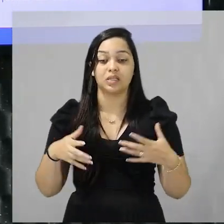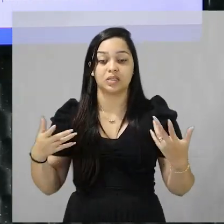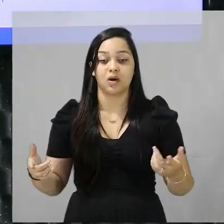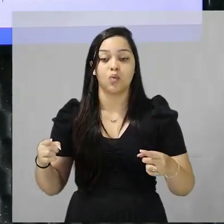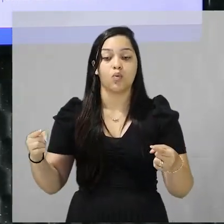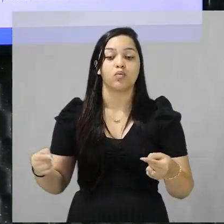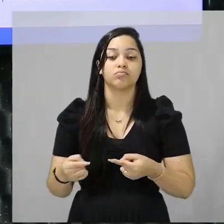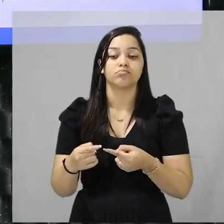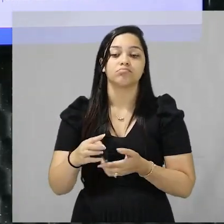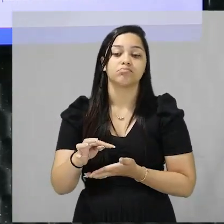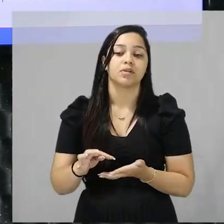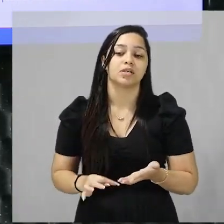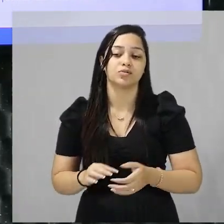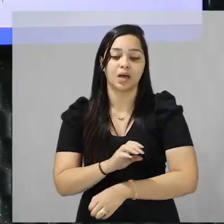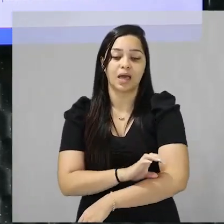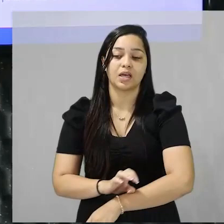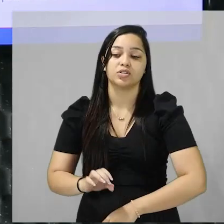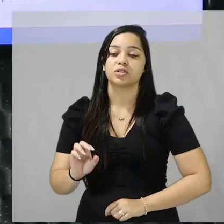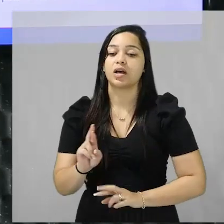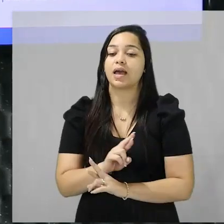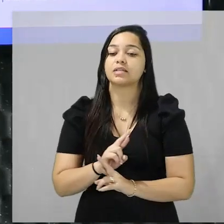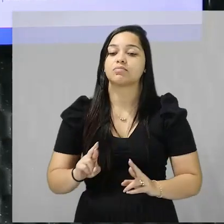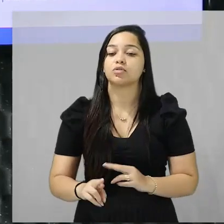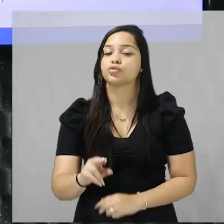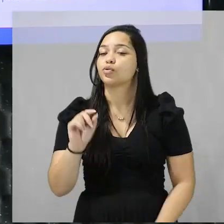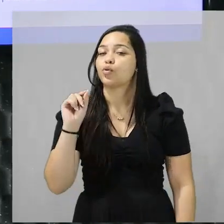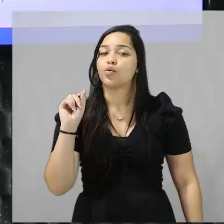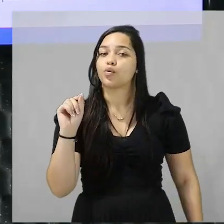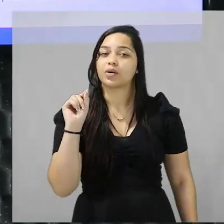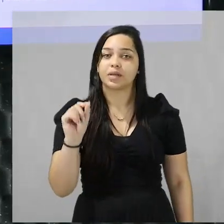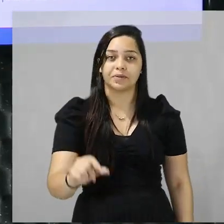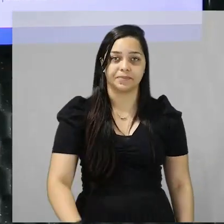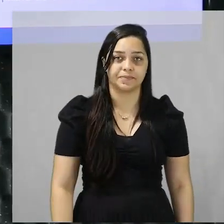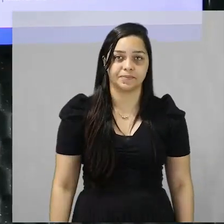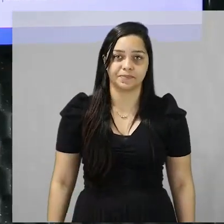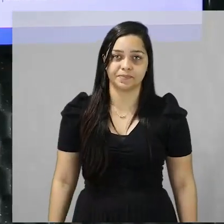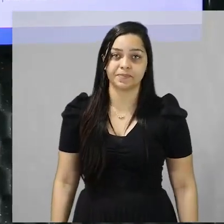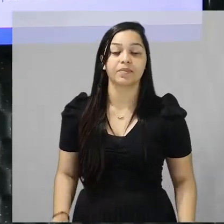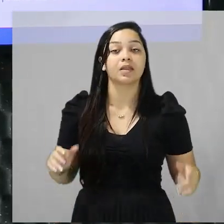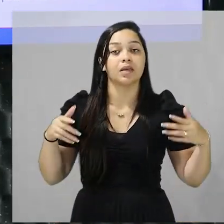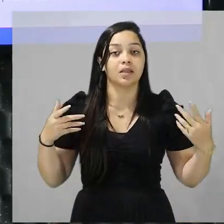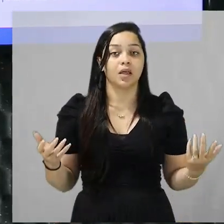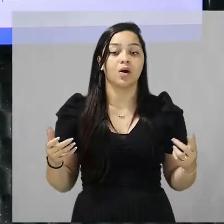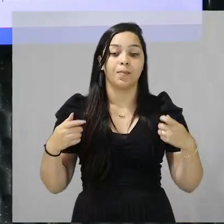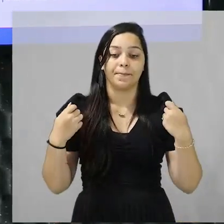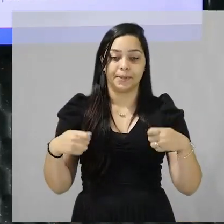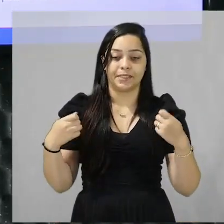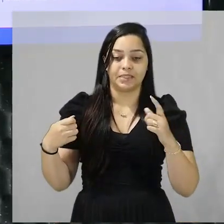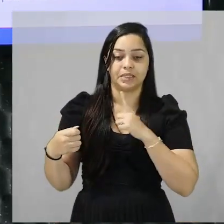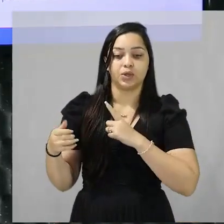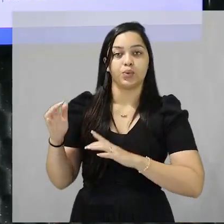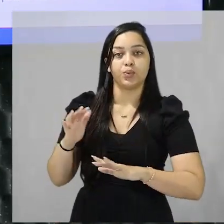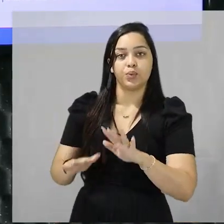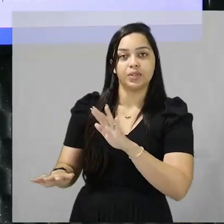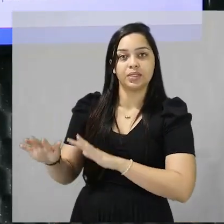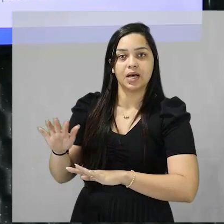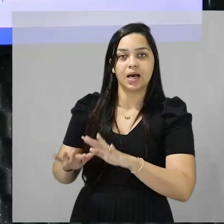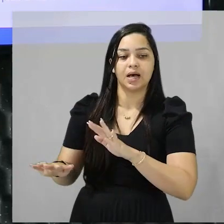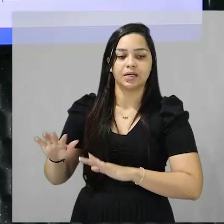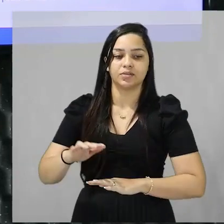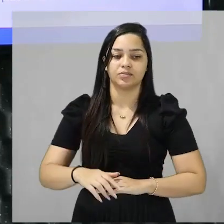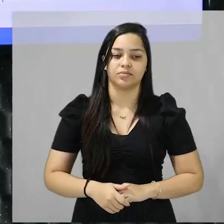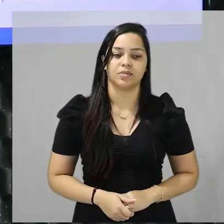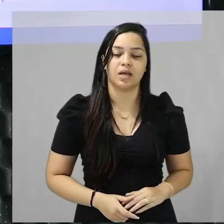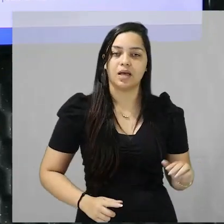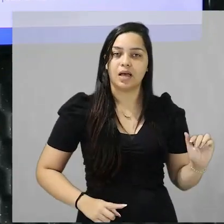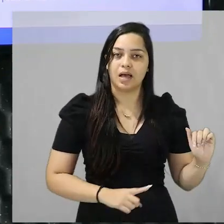o texto, a ética corresponde a quê? Vamos lá. E aí a gente precisa ter muito cuidado. São valores